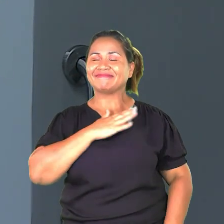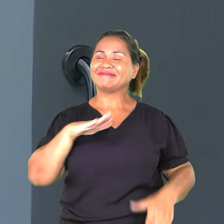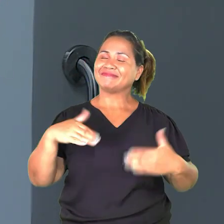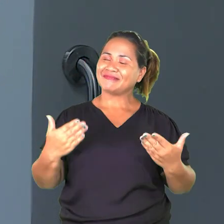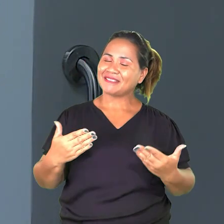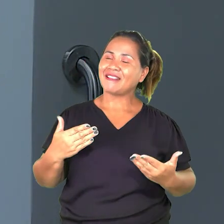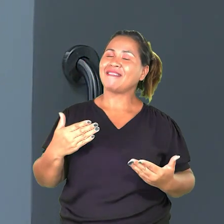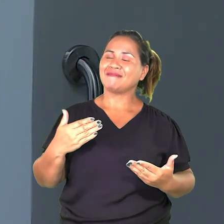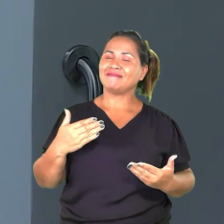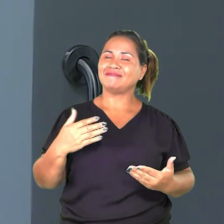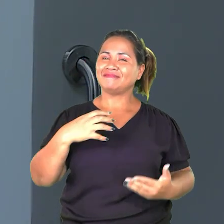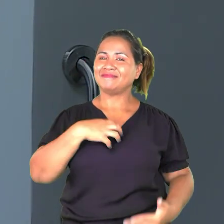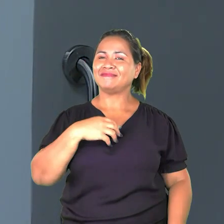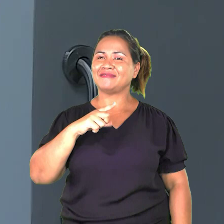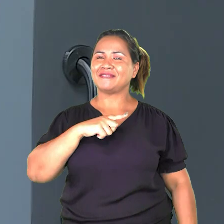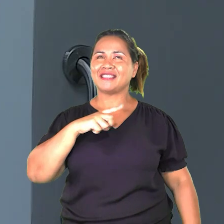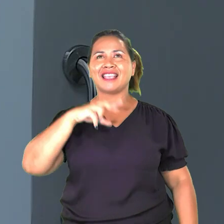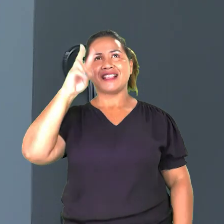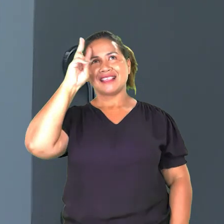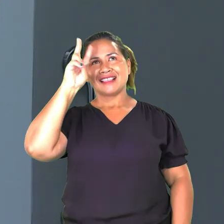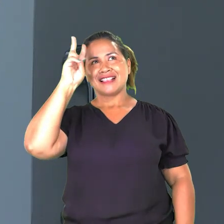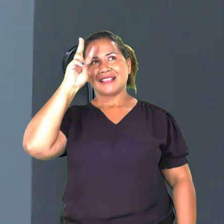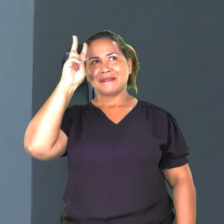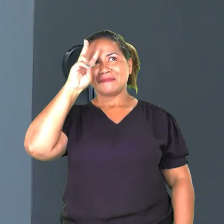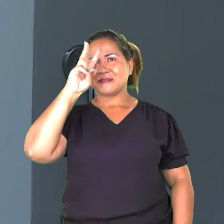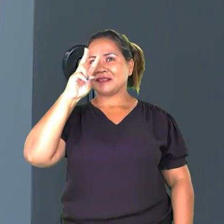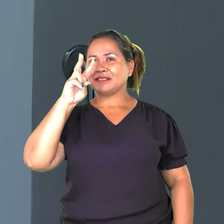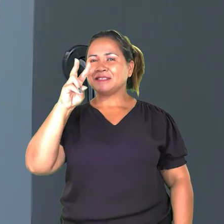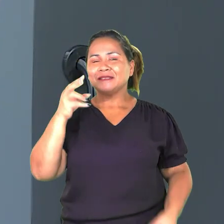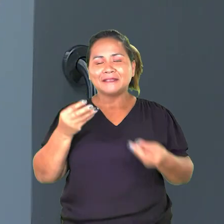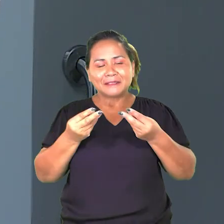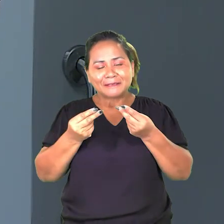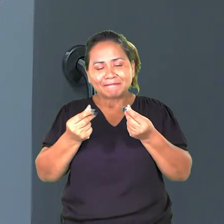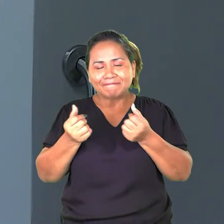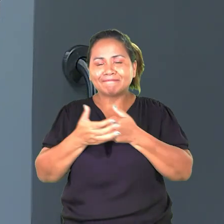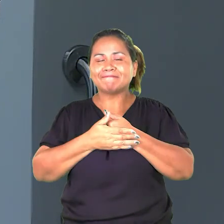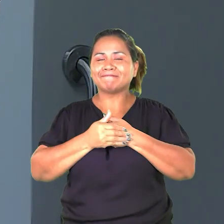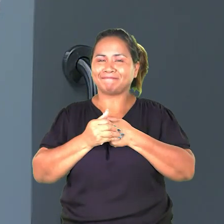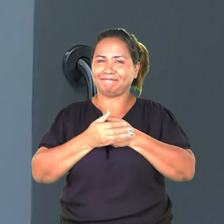relação de amizade, da qual eu tenho